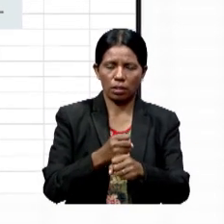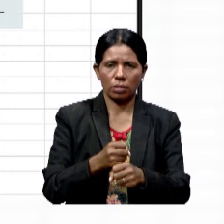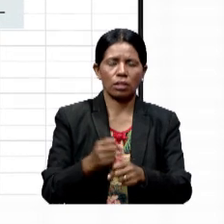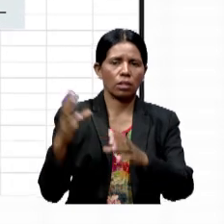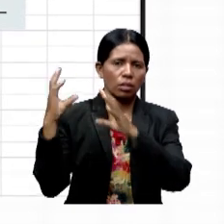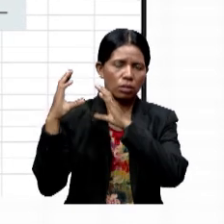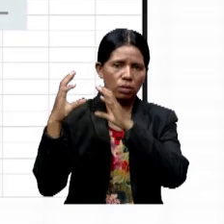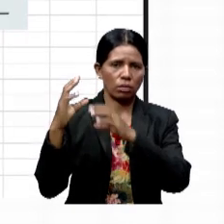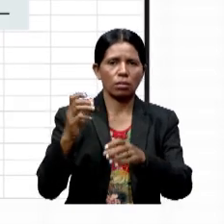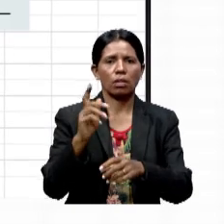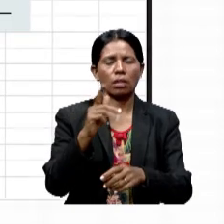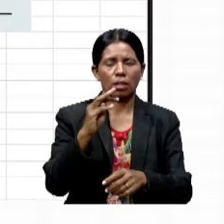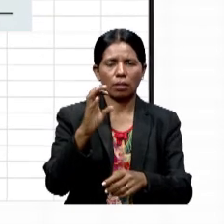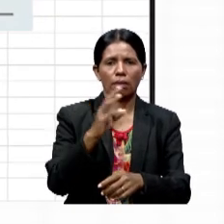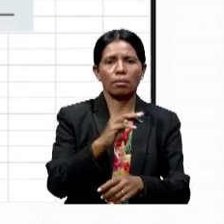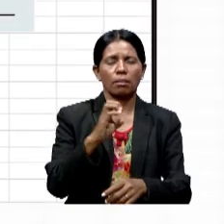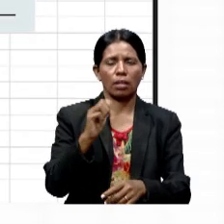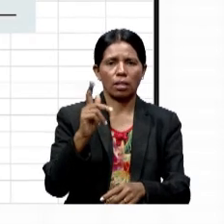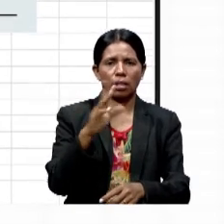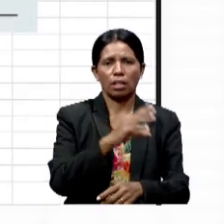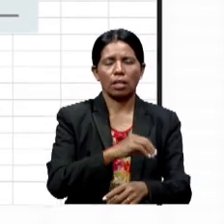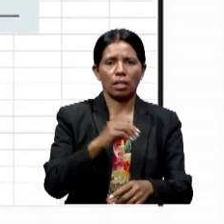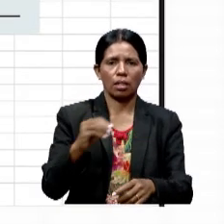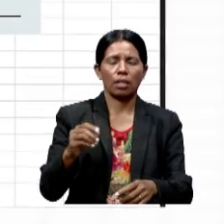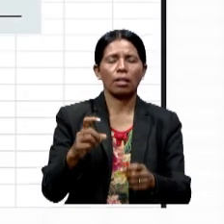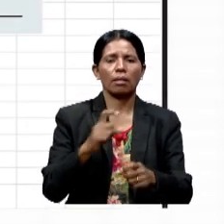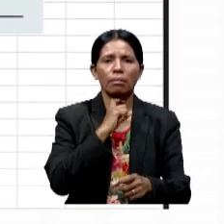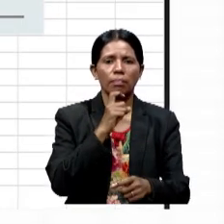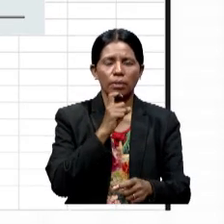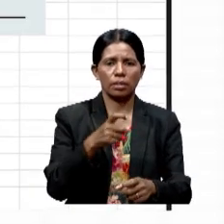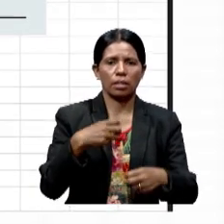numaran, kami, maek, no aluminium, ka besi atsira.